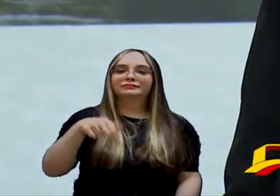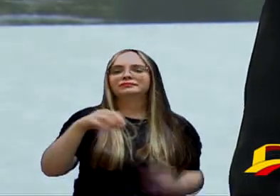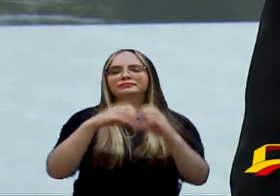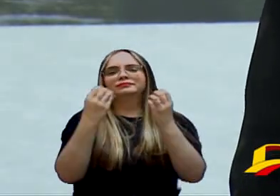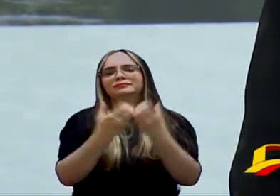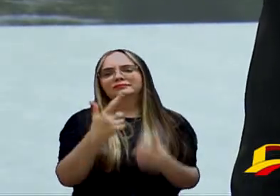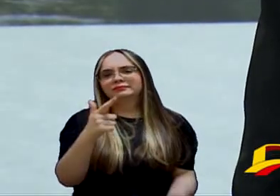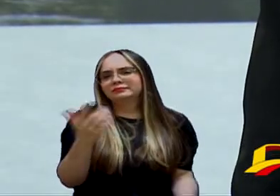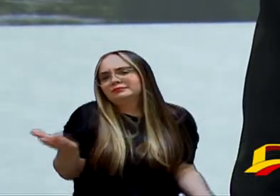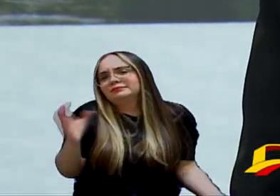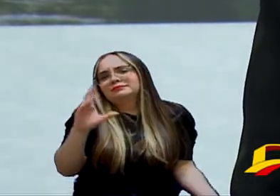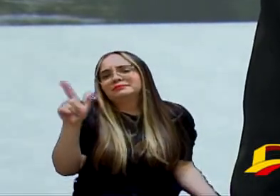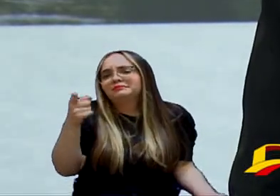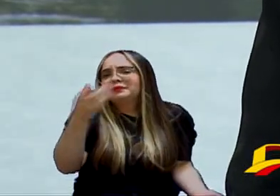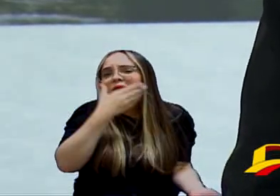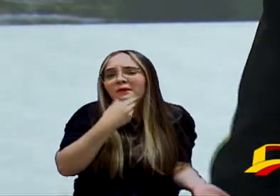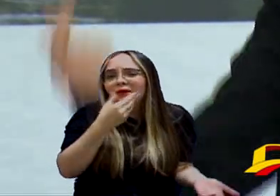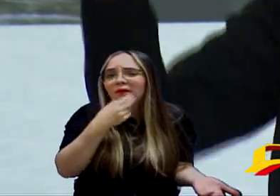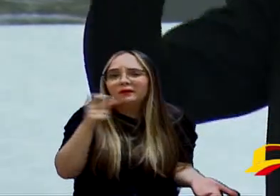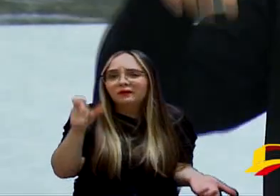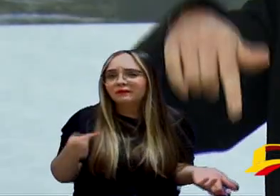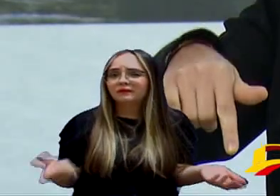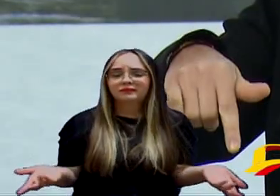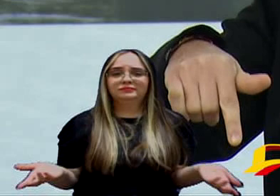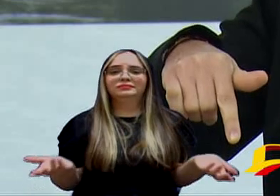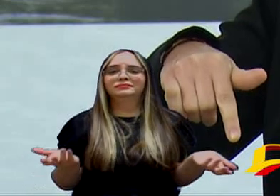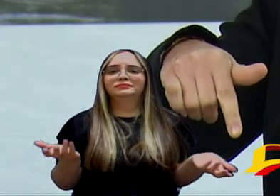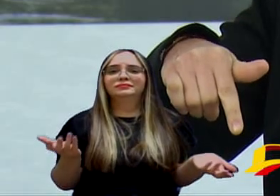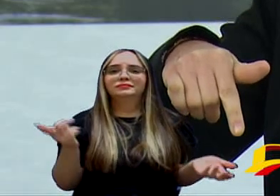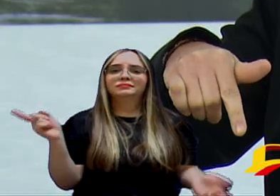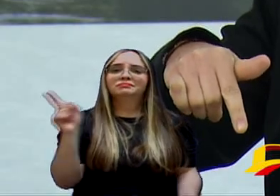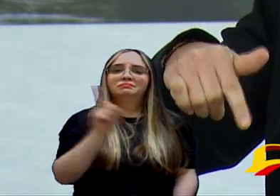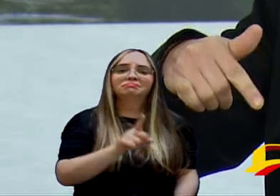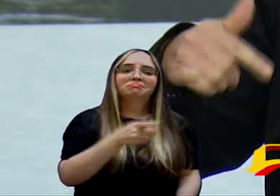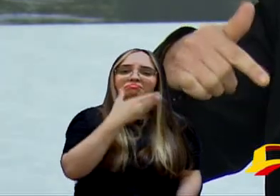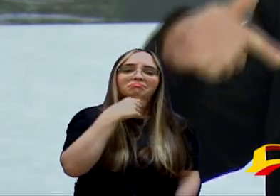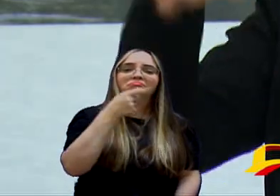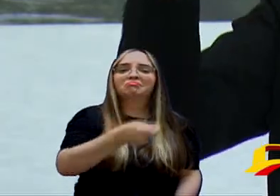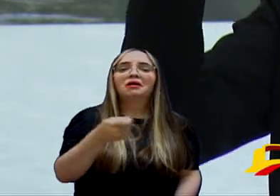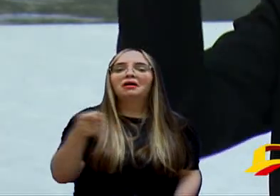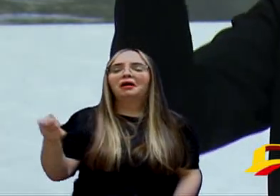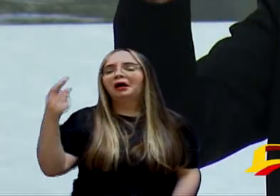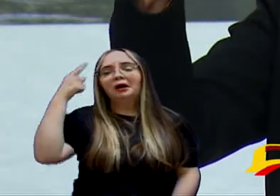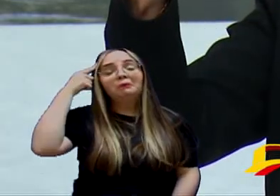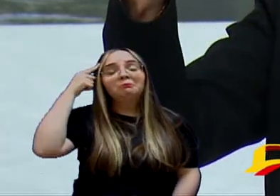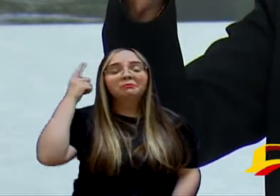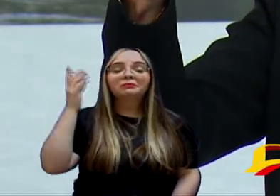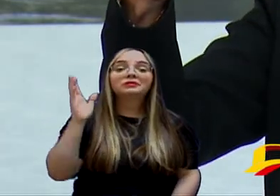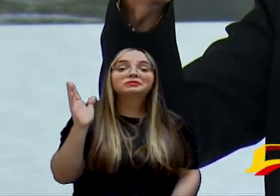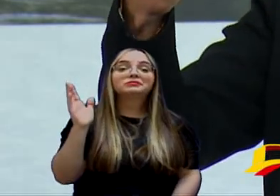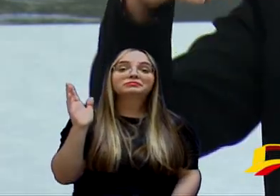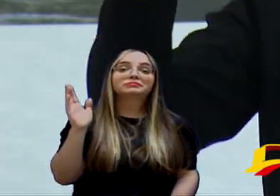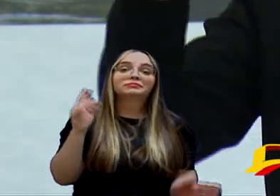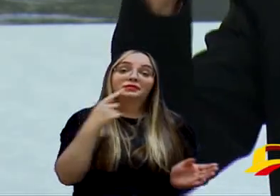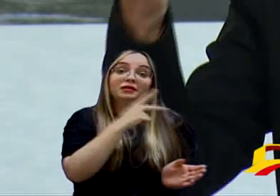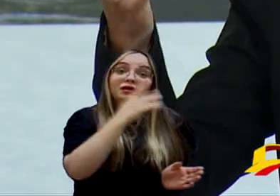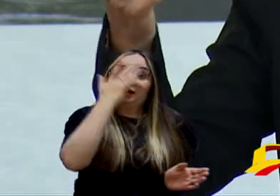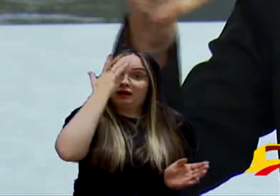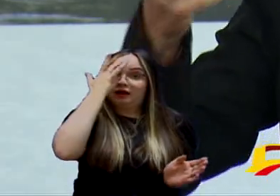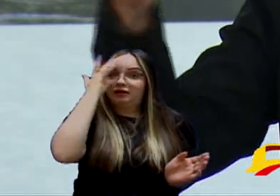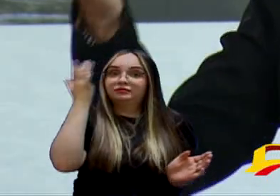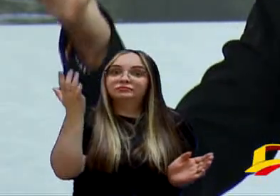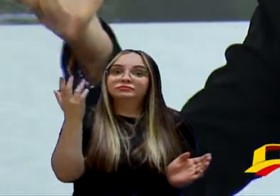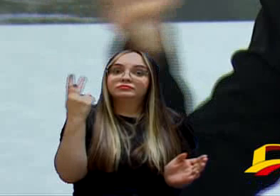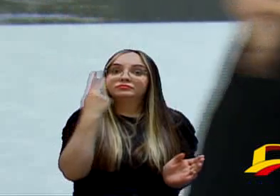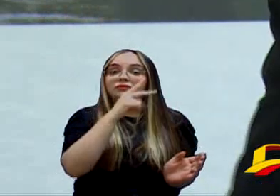Claro ele é homem Ele comete aqui o machismo mas ele na verdade né ele se